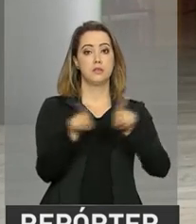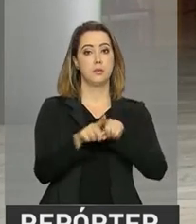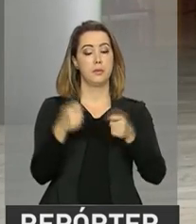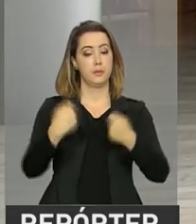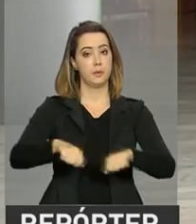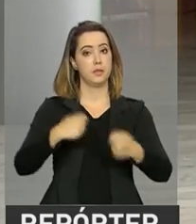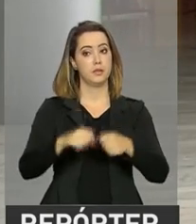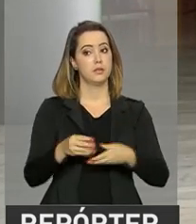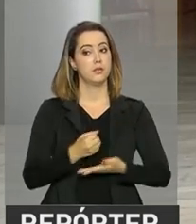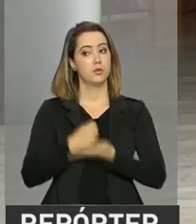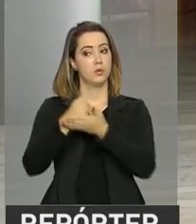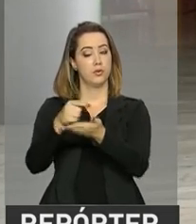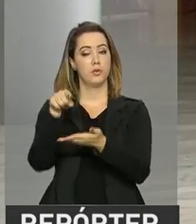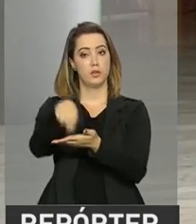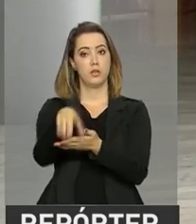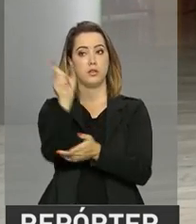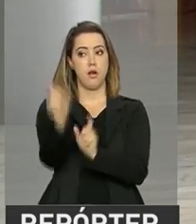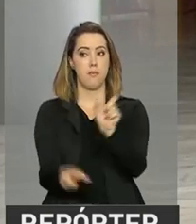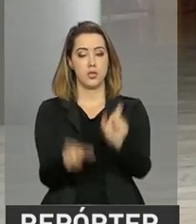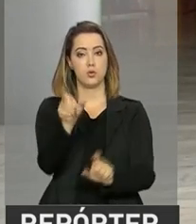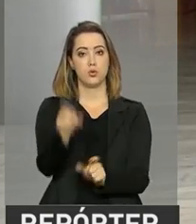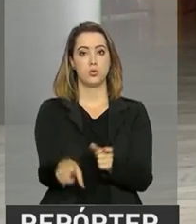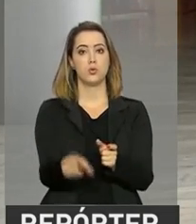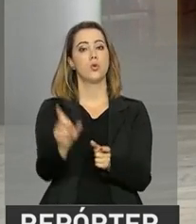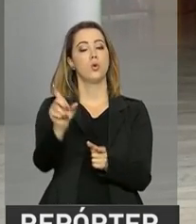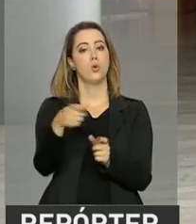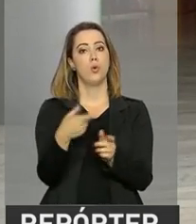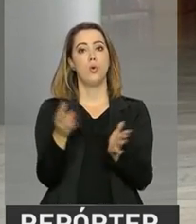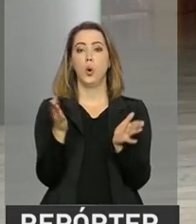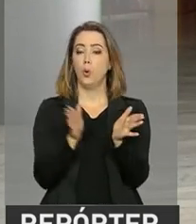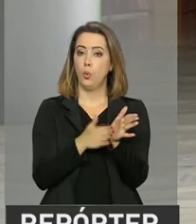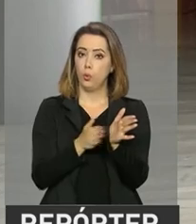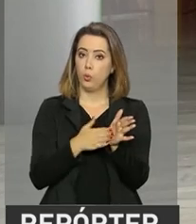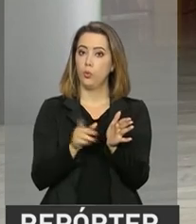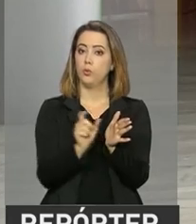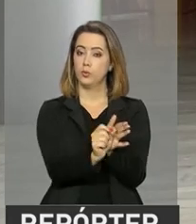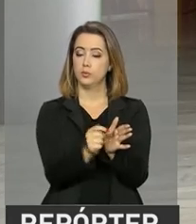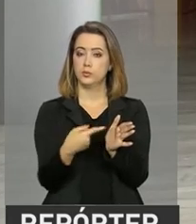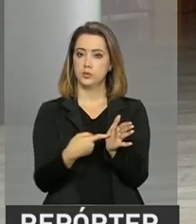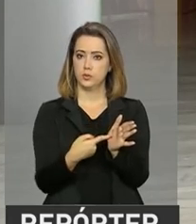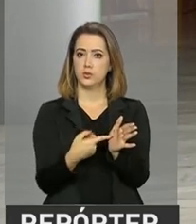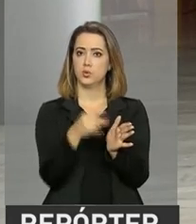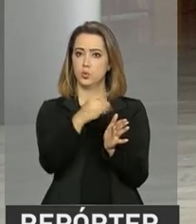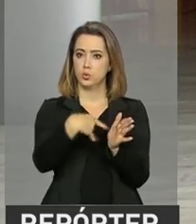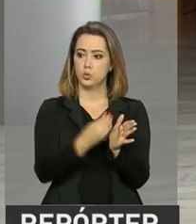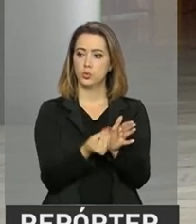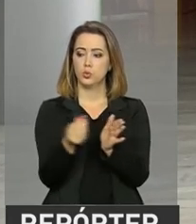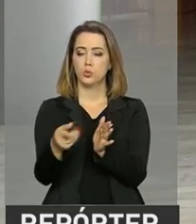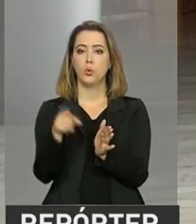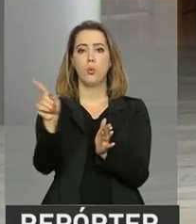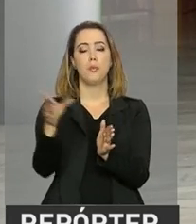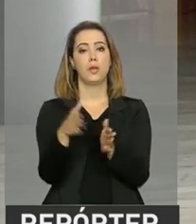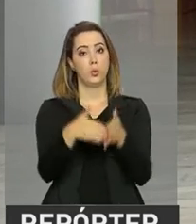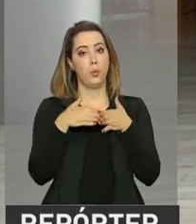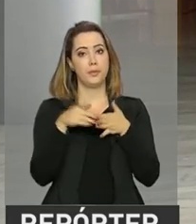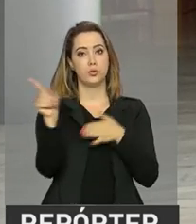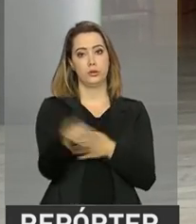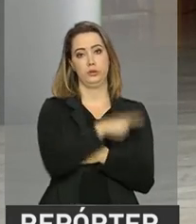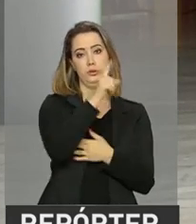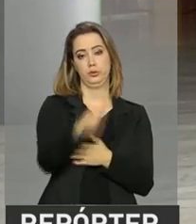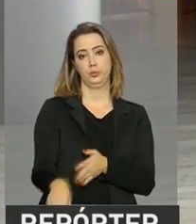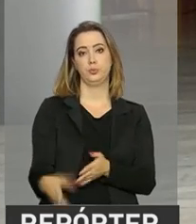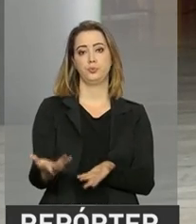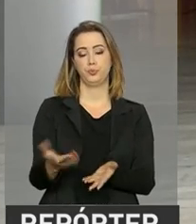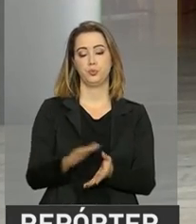a fornecer ao consumidor o comprovante do pedido desse cancelamento. No caso dos planos coletivos